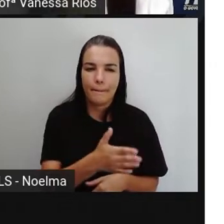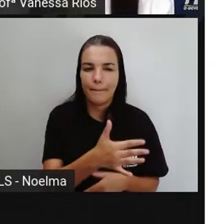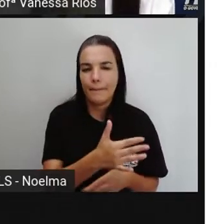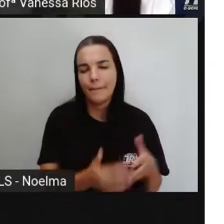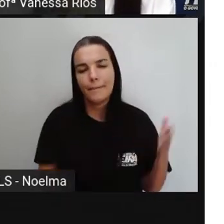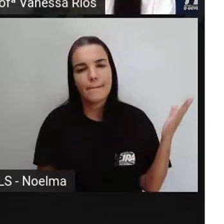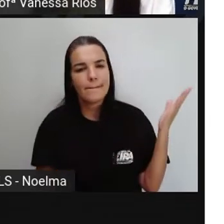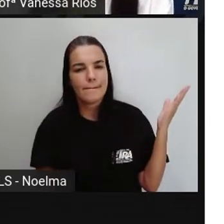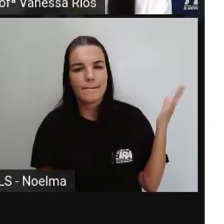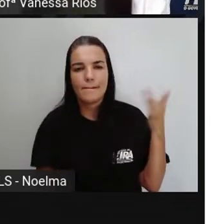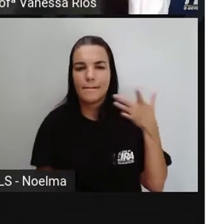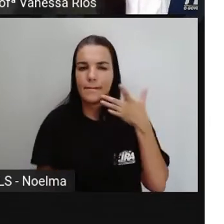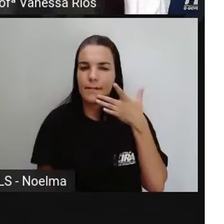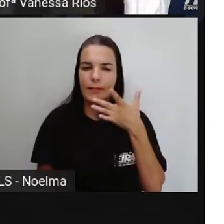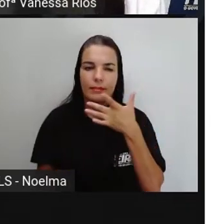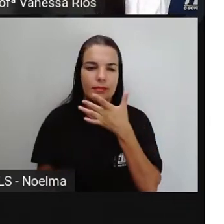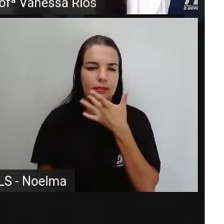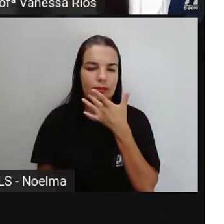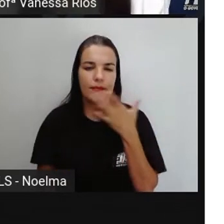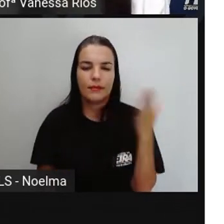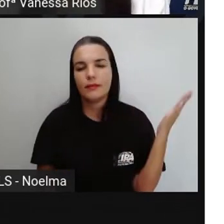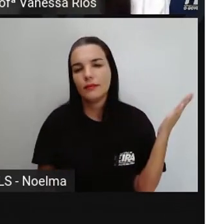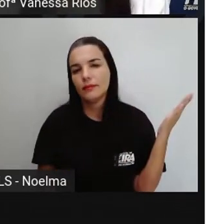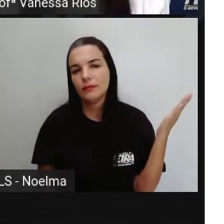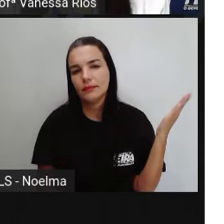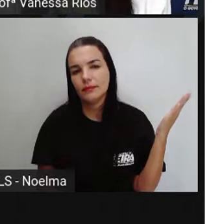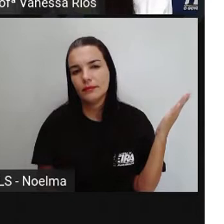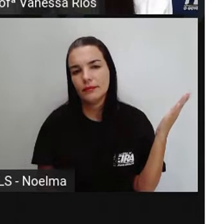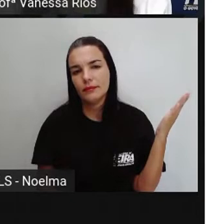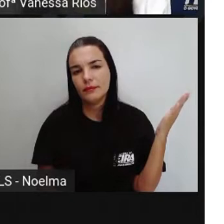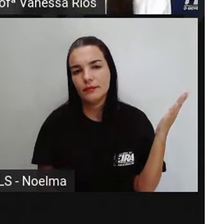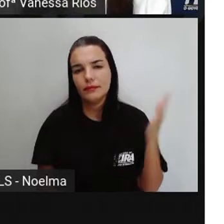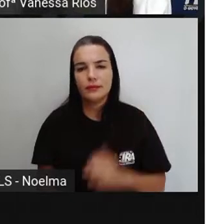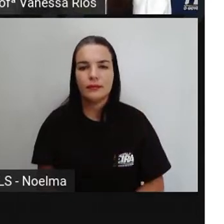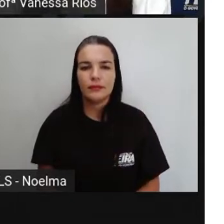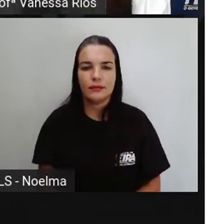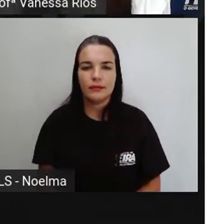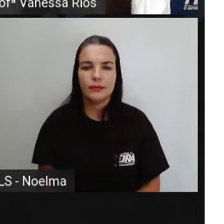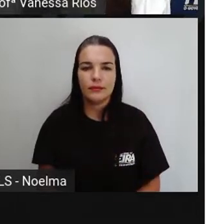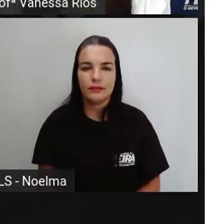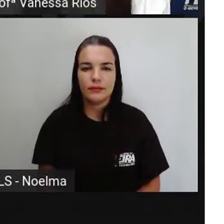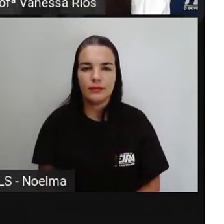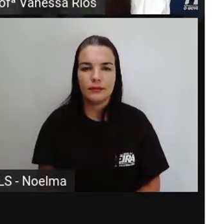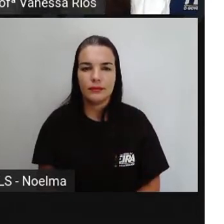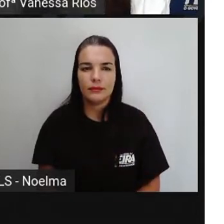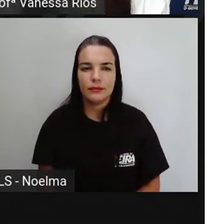com a presença aí do vatapá, do caruru e também as moquecas.